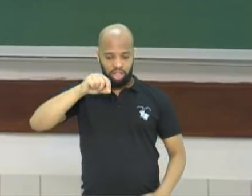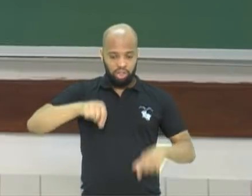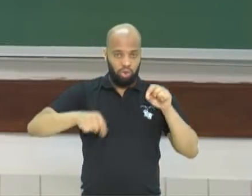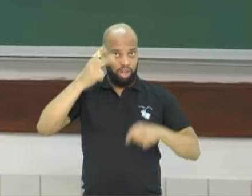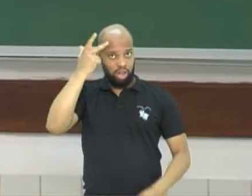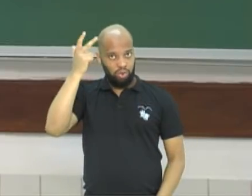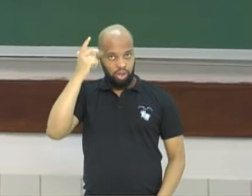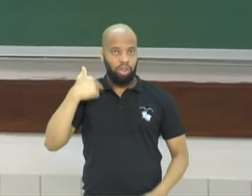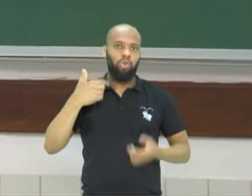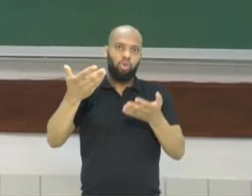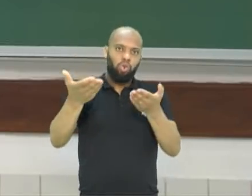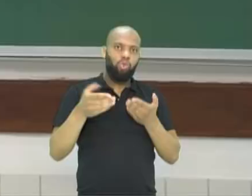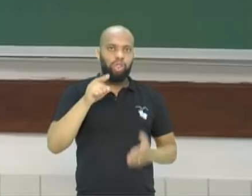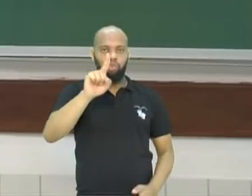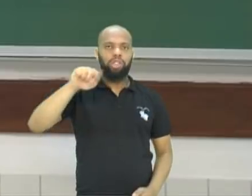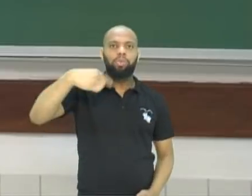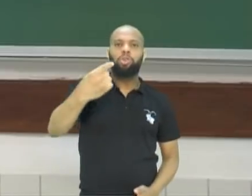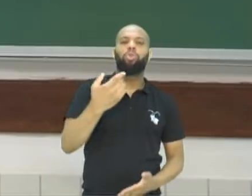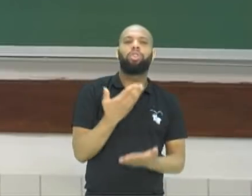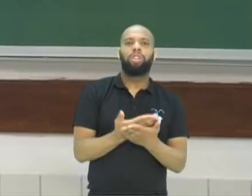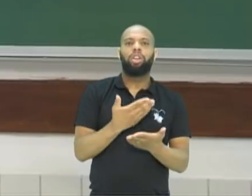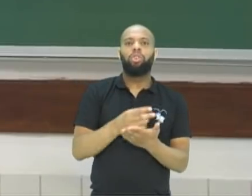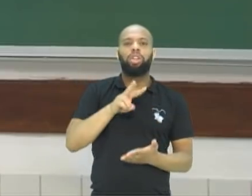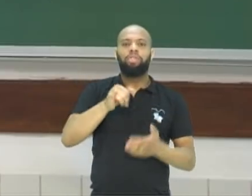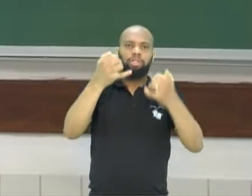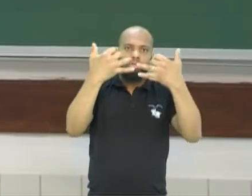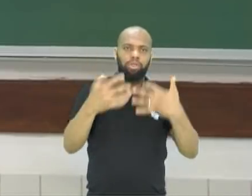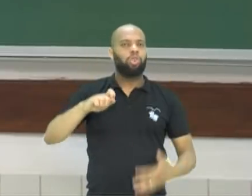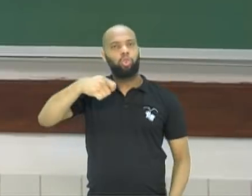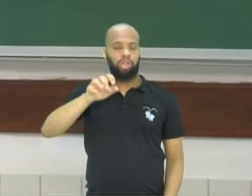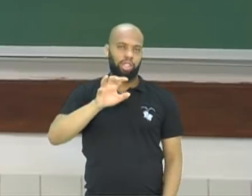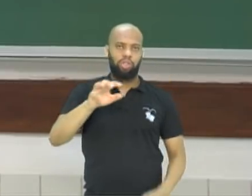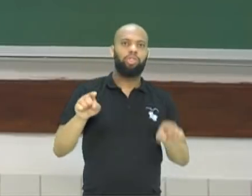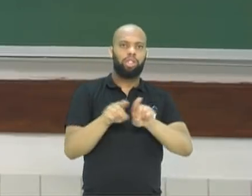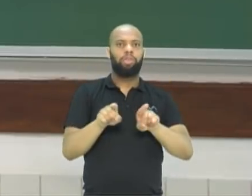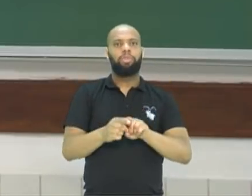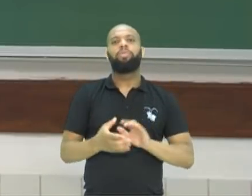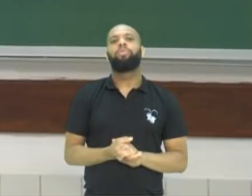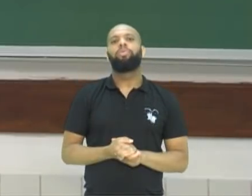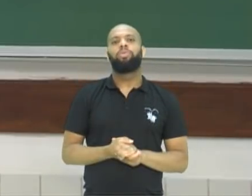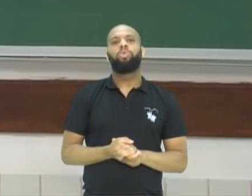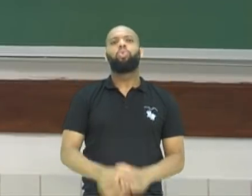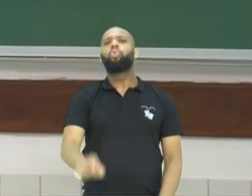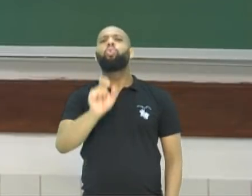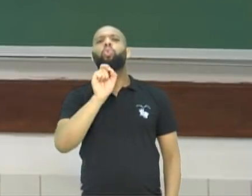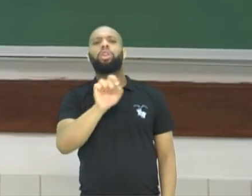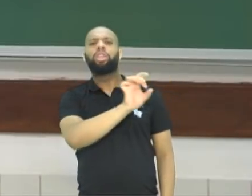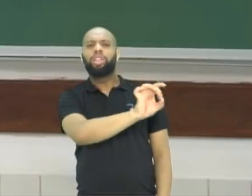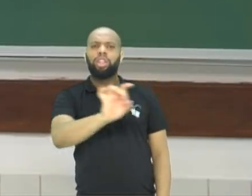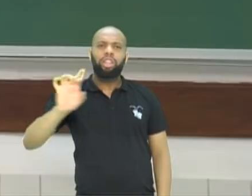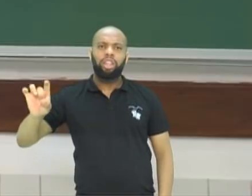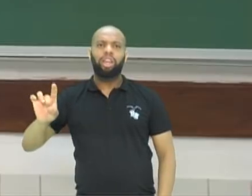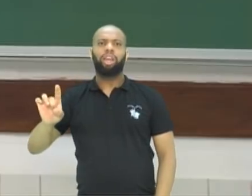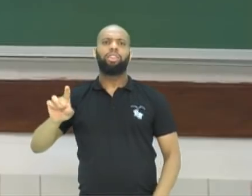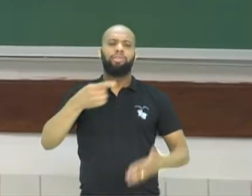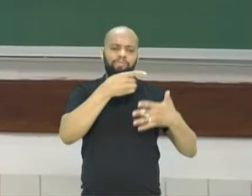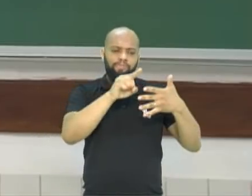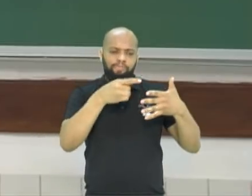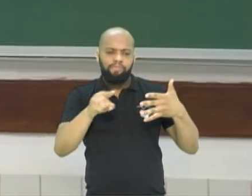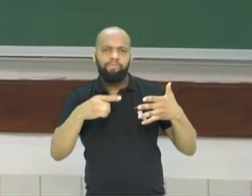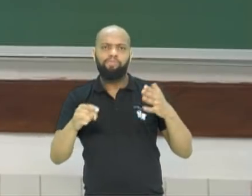convido vocês para a próxima aula, que é quando nós vamos falar sobre isso. No que cada um desses